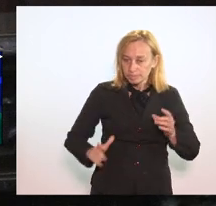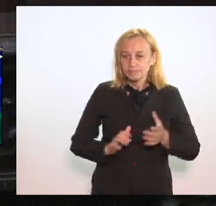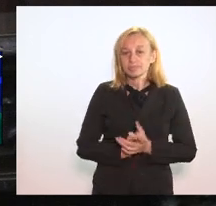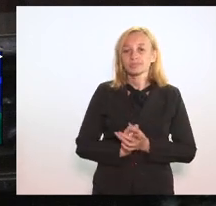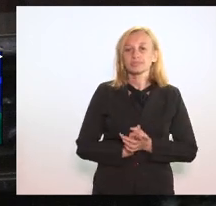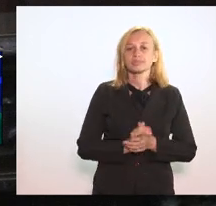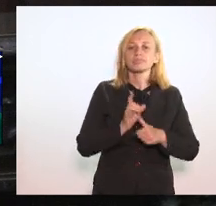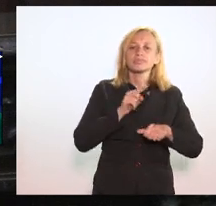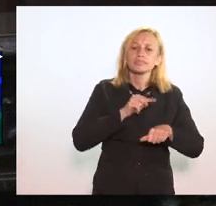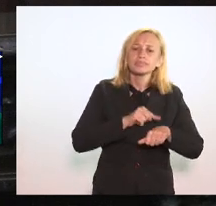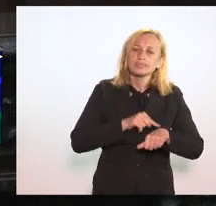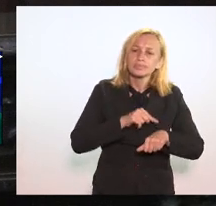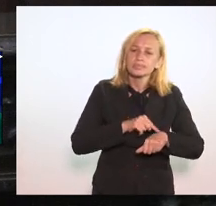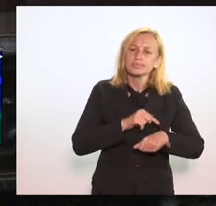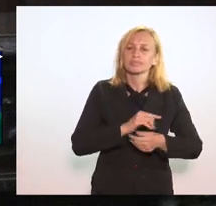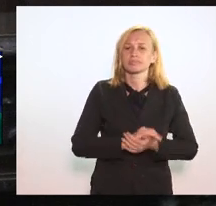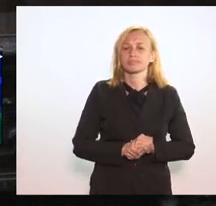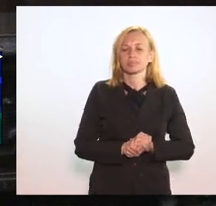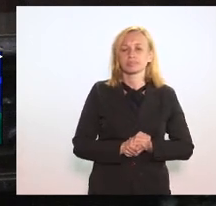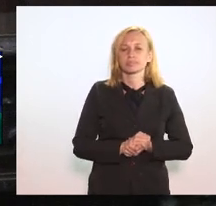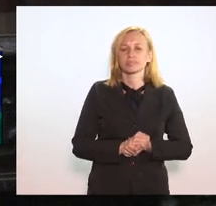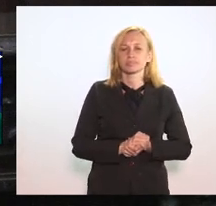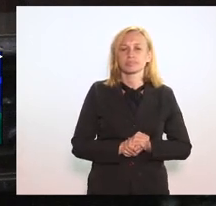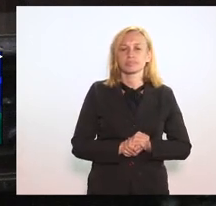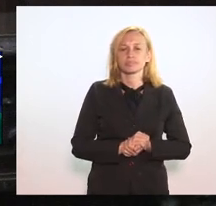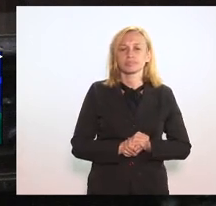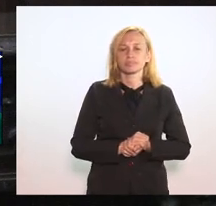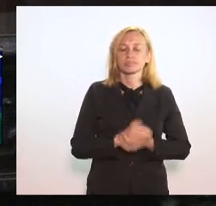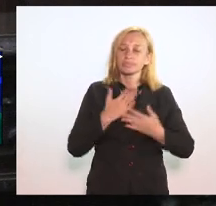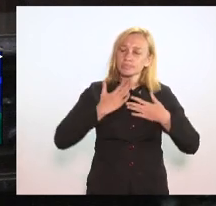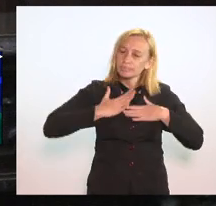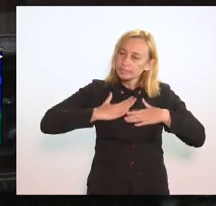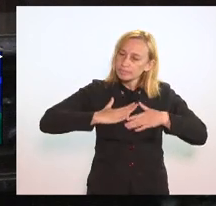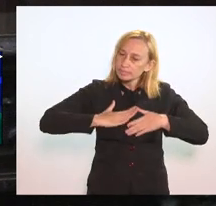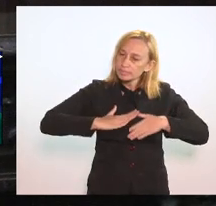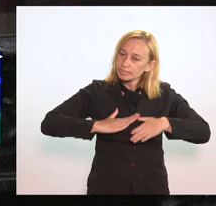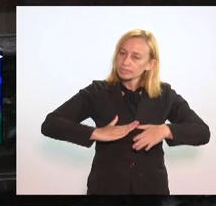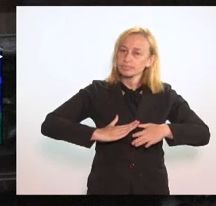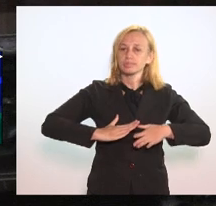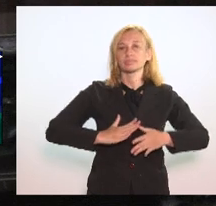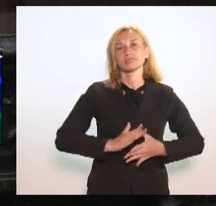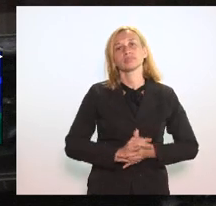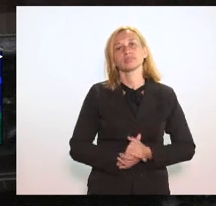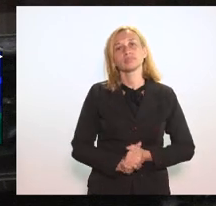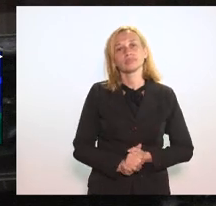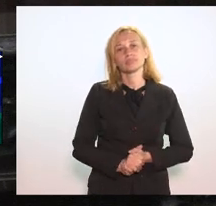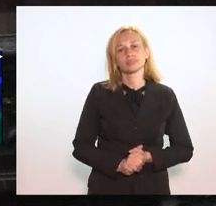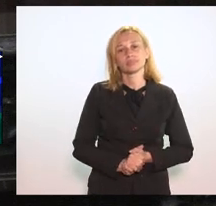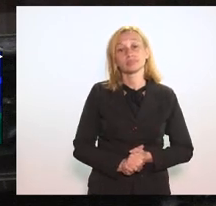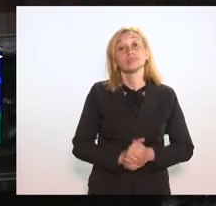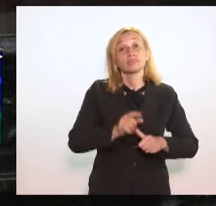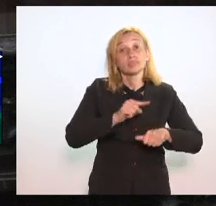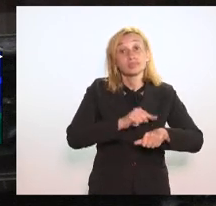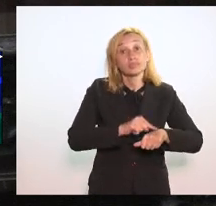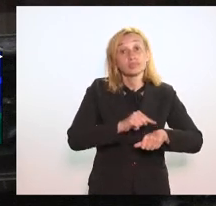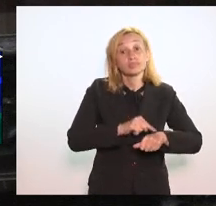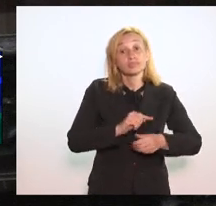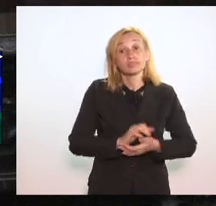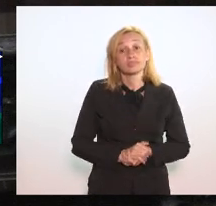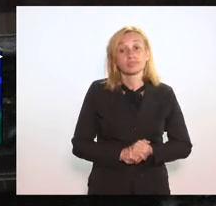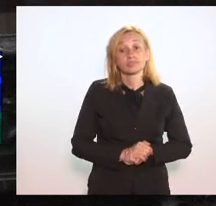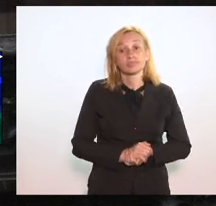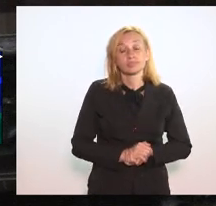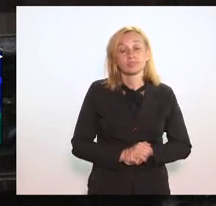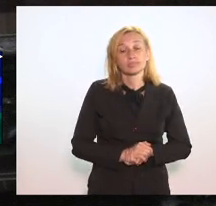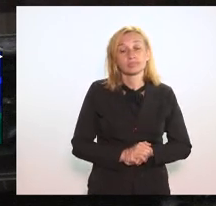hora de o baixarmos a temperatura é a hora de